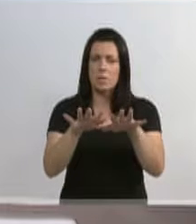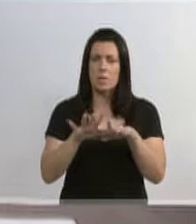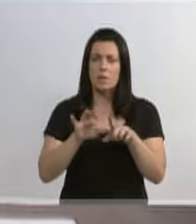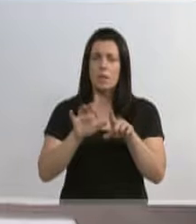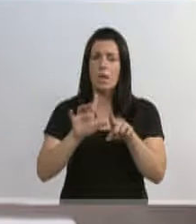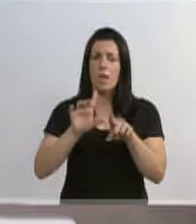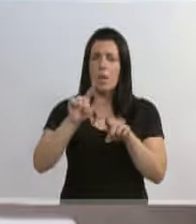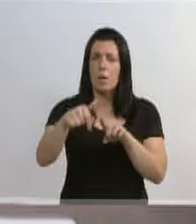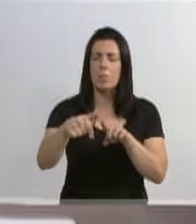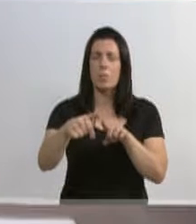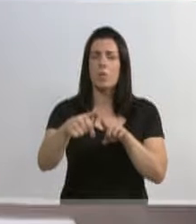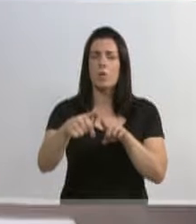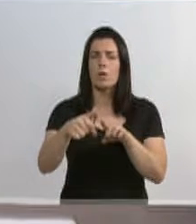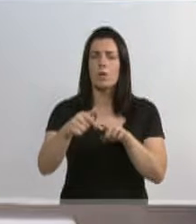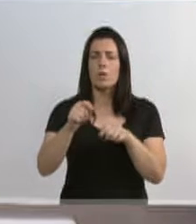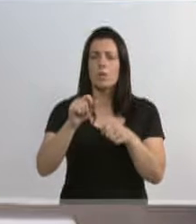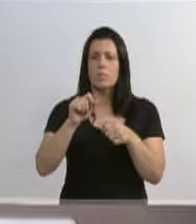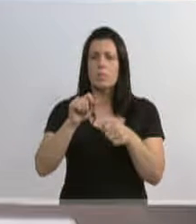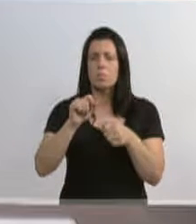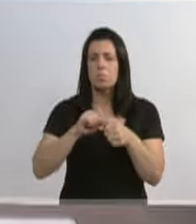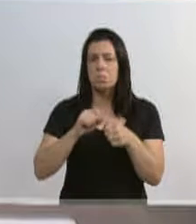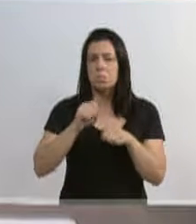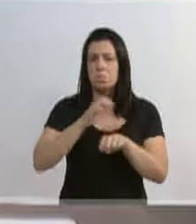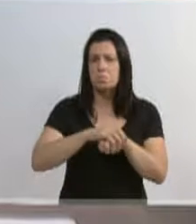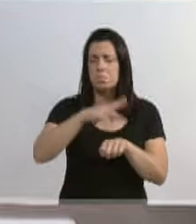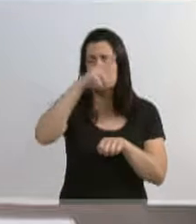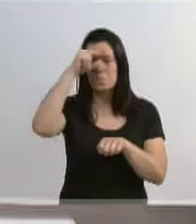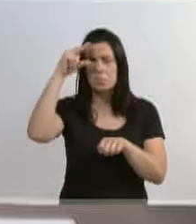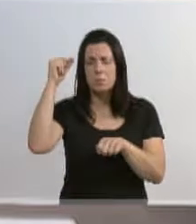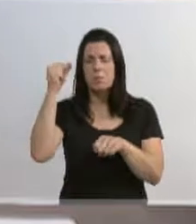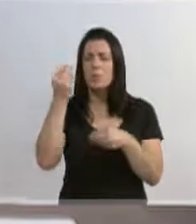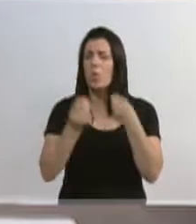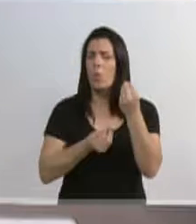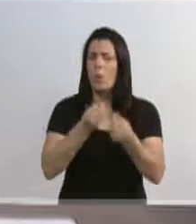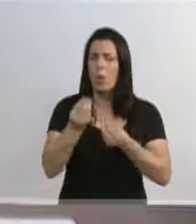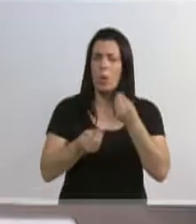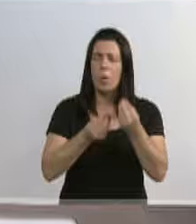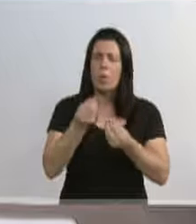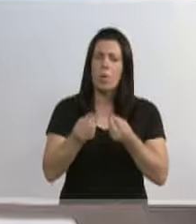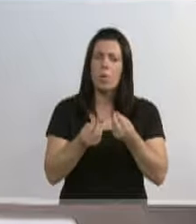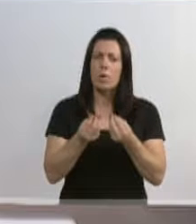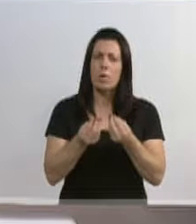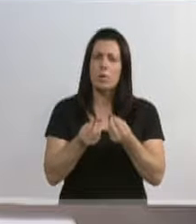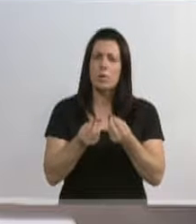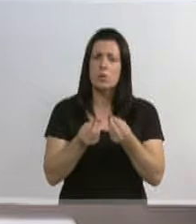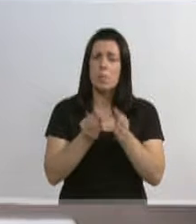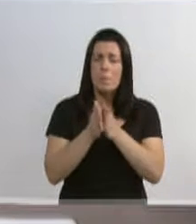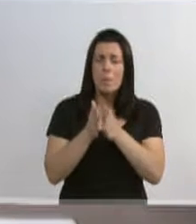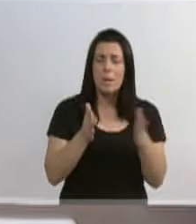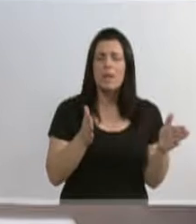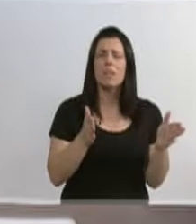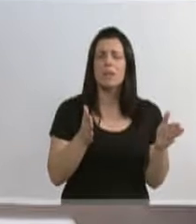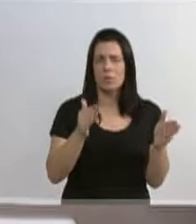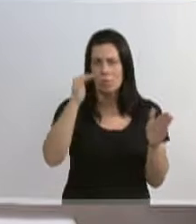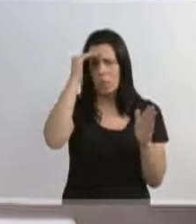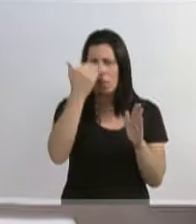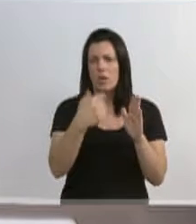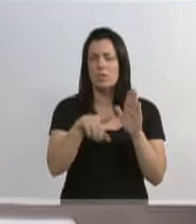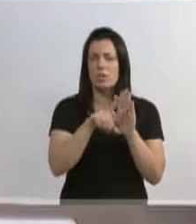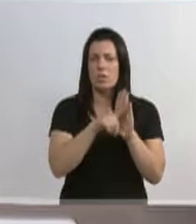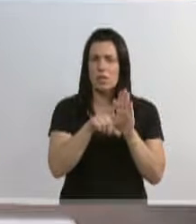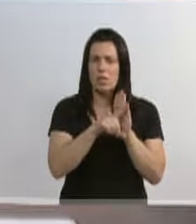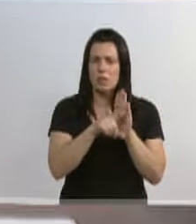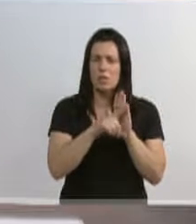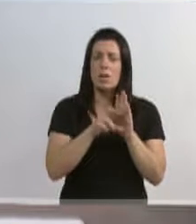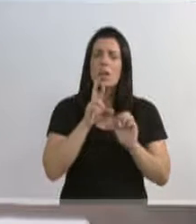pedido de providências ao Executivo Municipal para que, na forma e dentro do prazo legal, com base em legislação